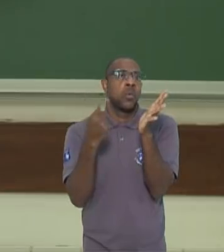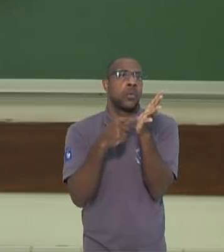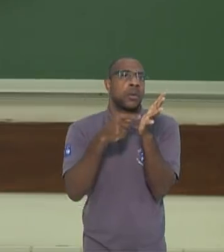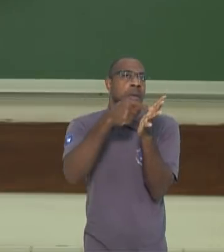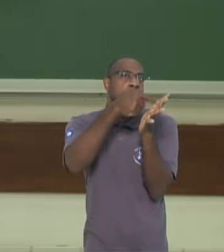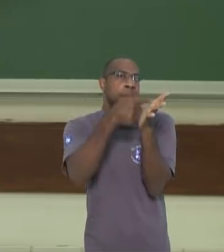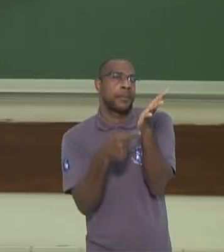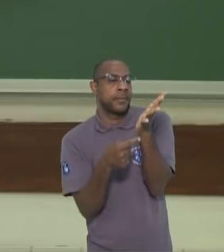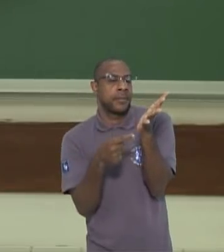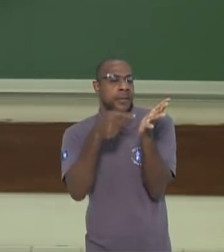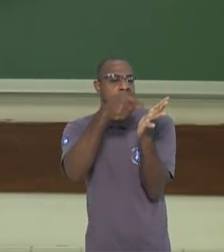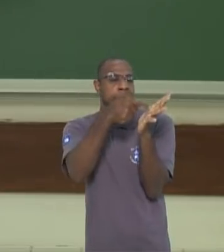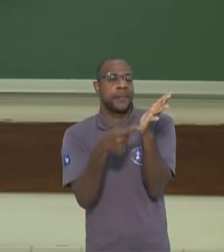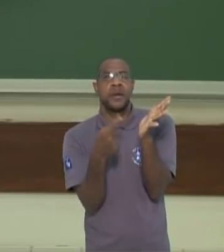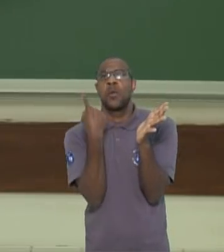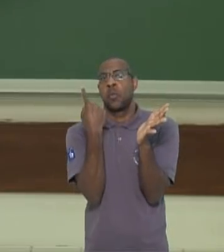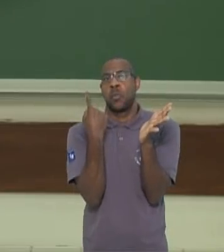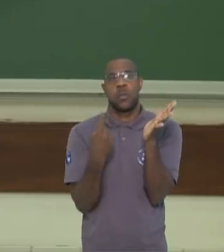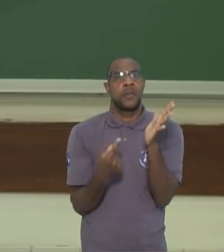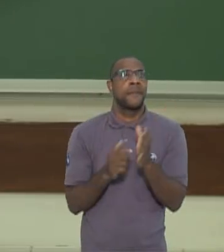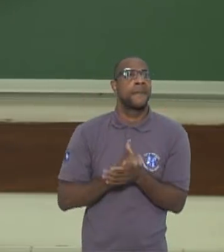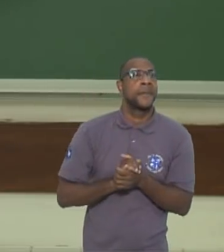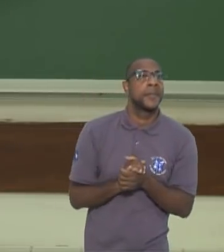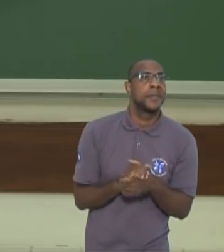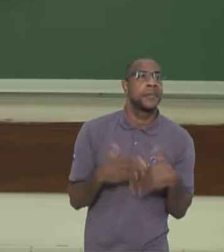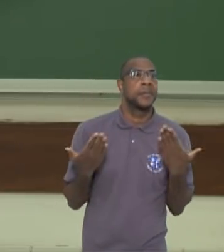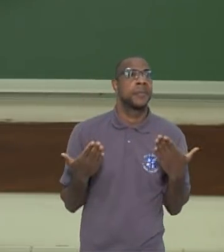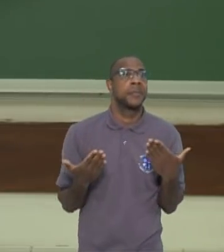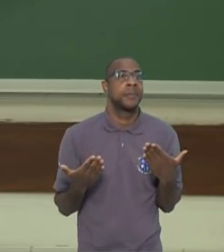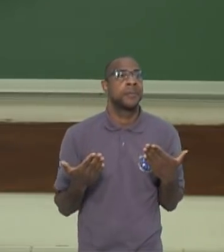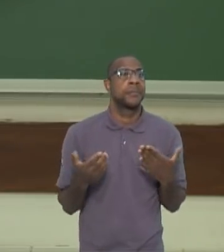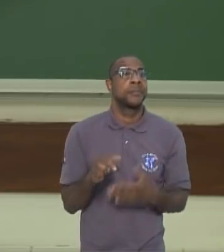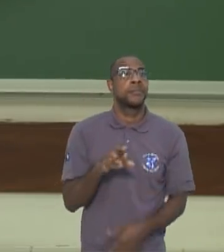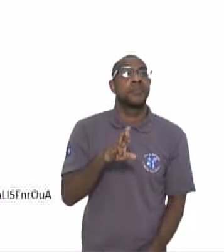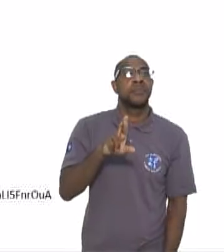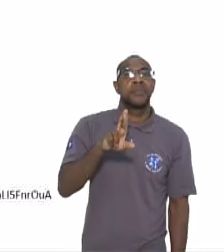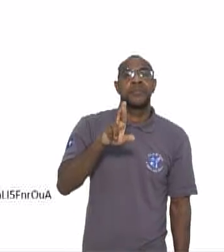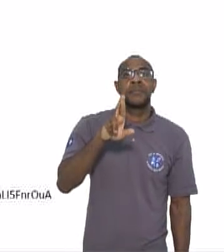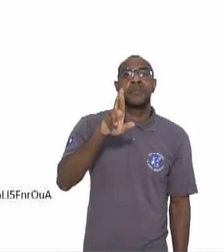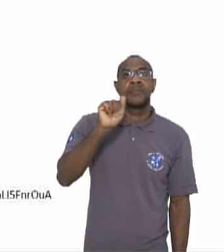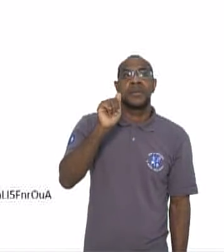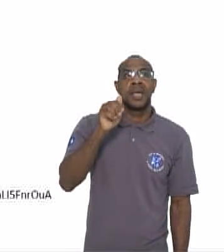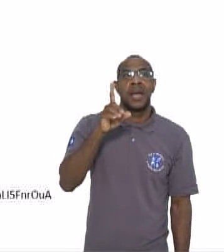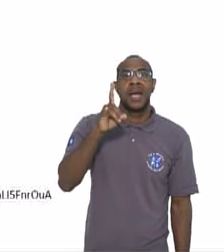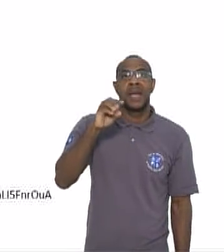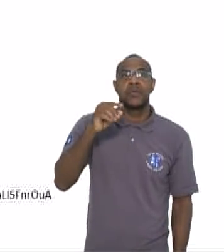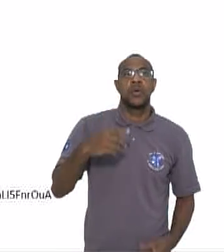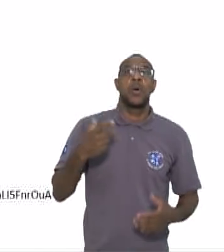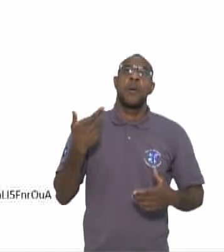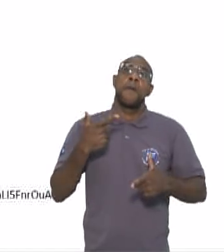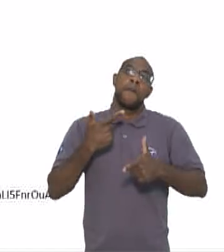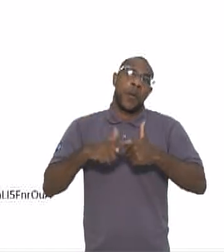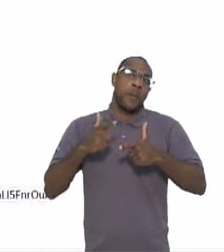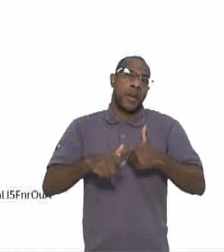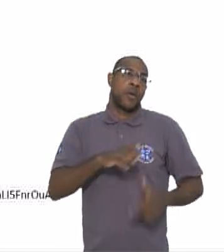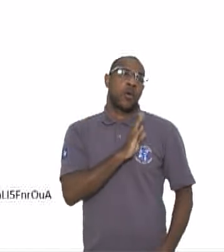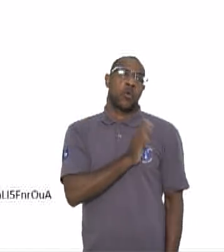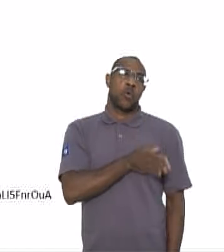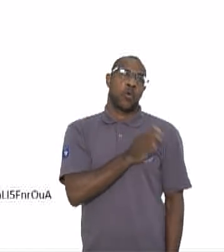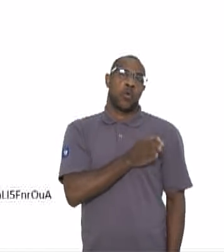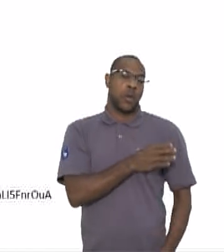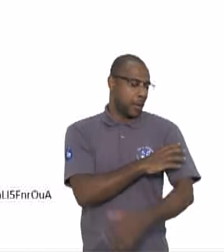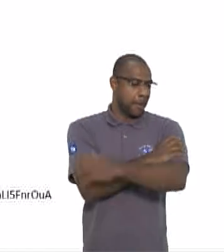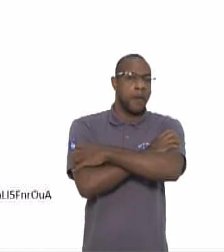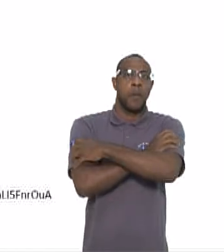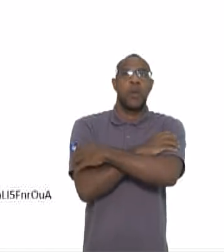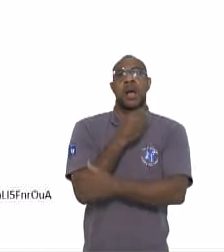de característica de quem tem síndrome de Down. Cardiopatias e hipotonia, então tem problemas no coração, os músculos são mais